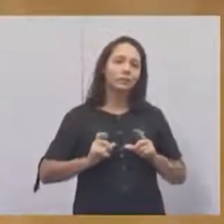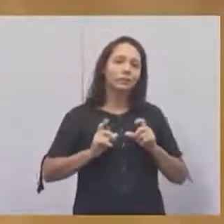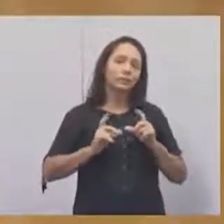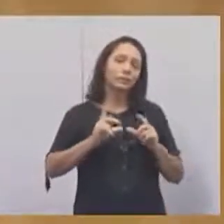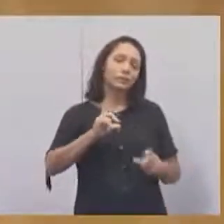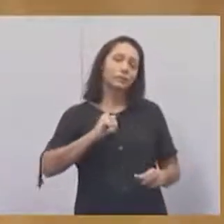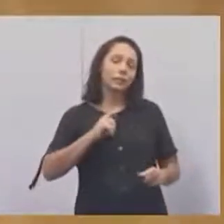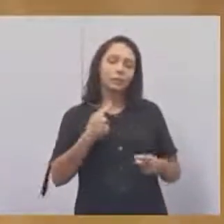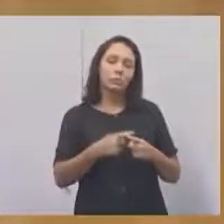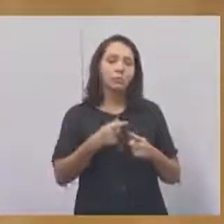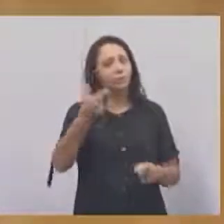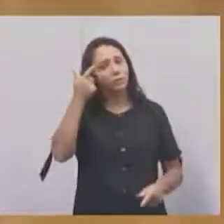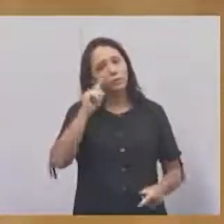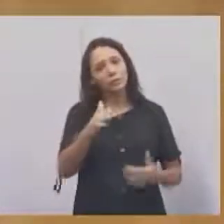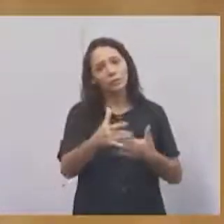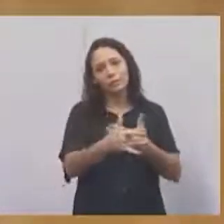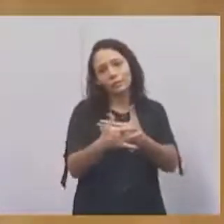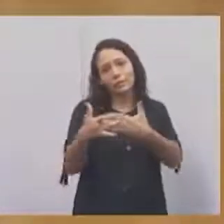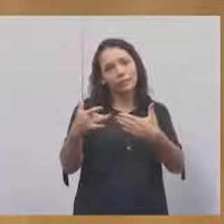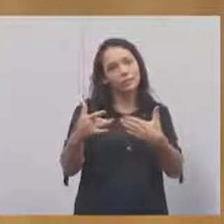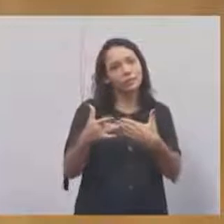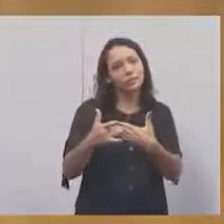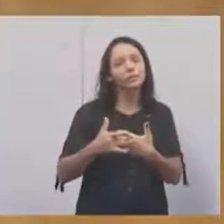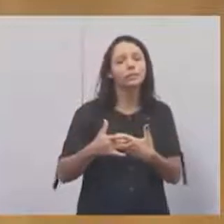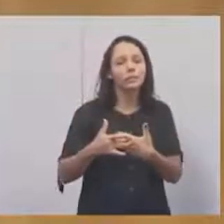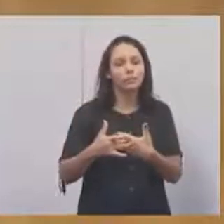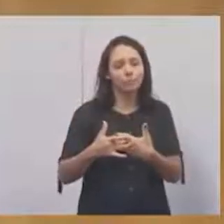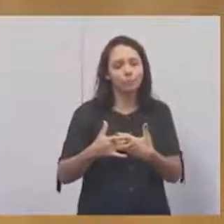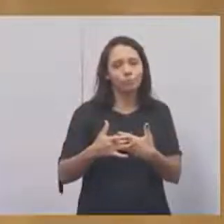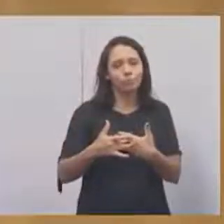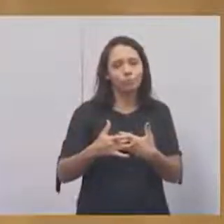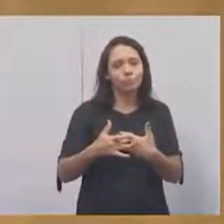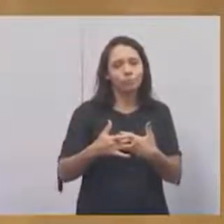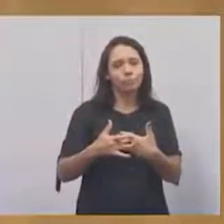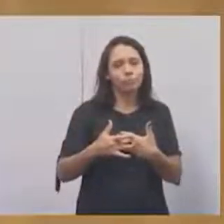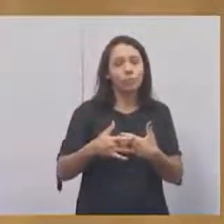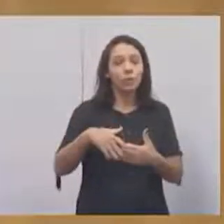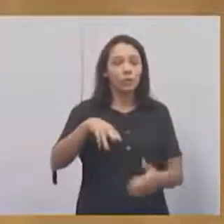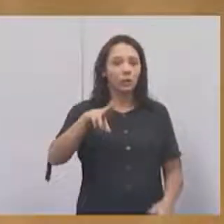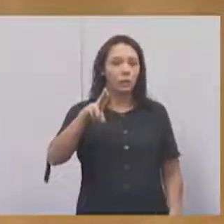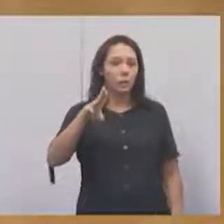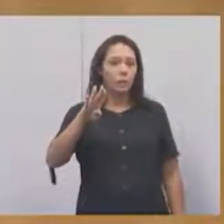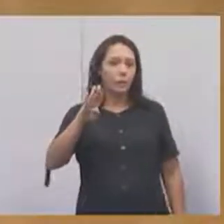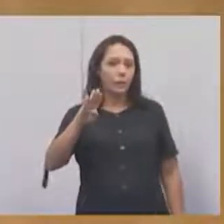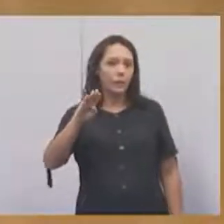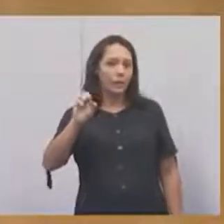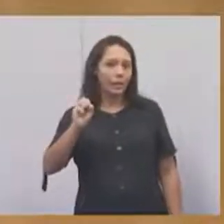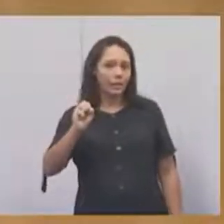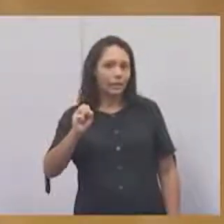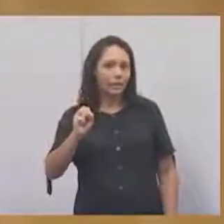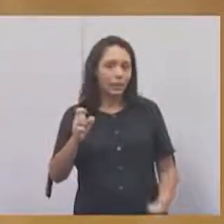aqui, vamos falar da nossa cidade, nossos postos de saúde não tem médico ginecologista.